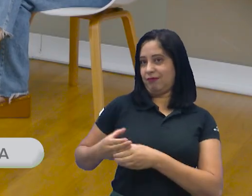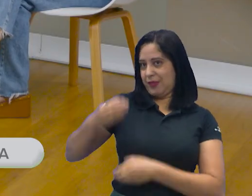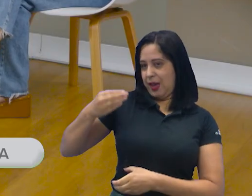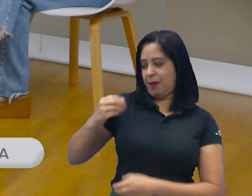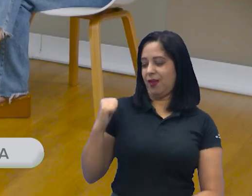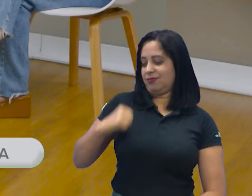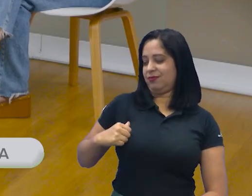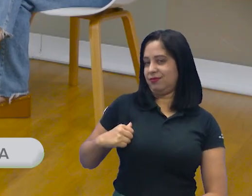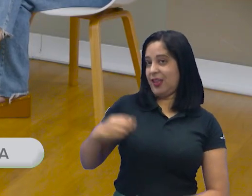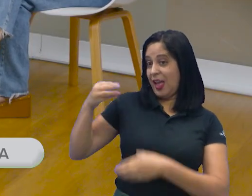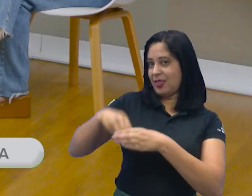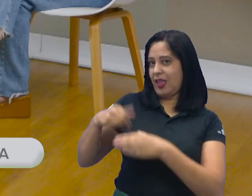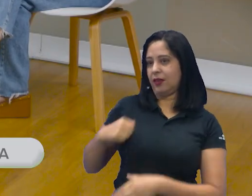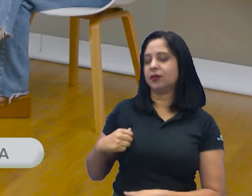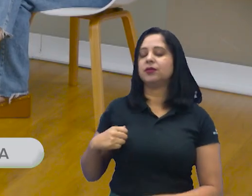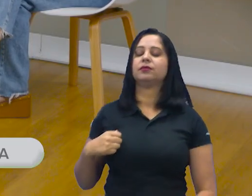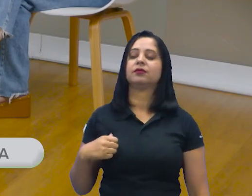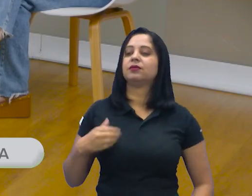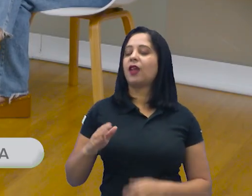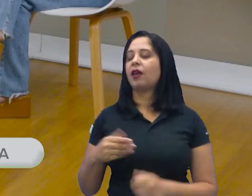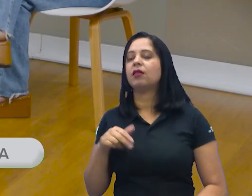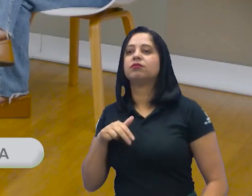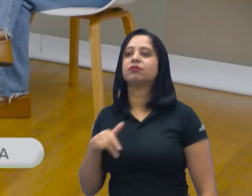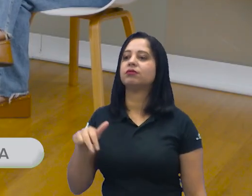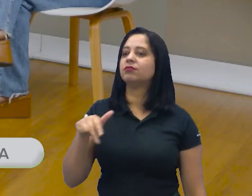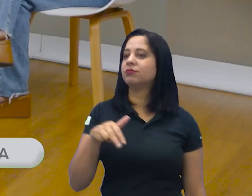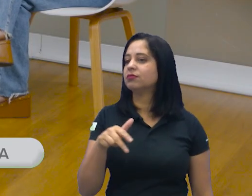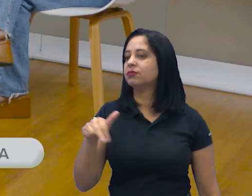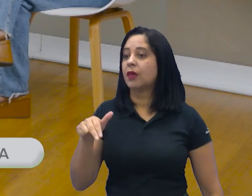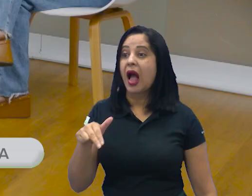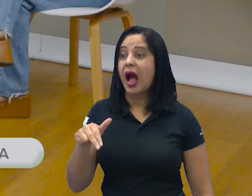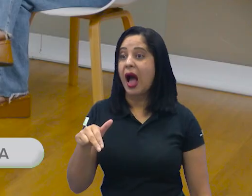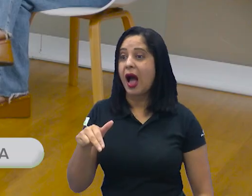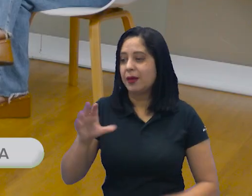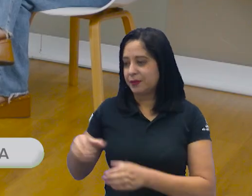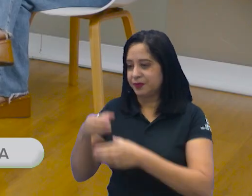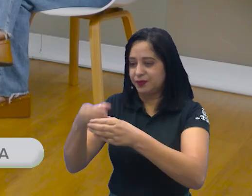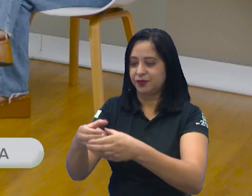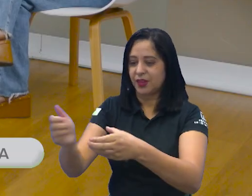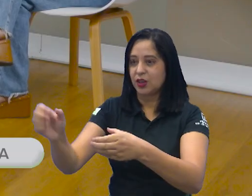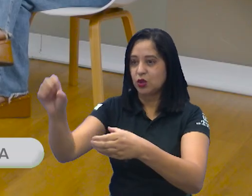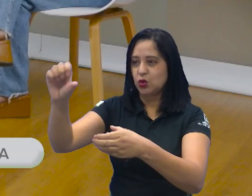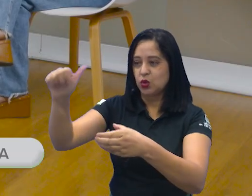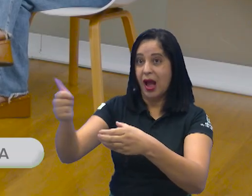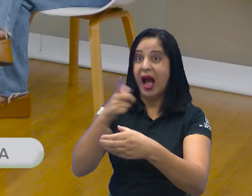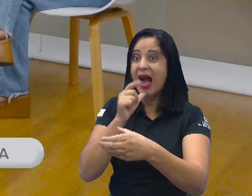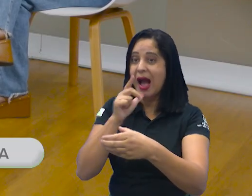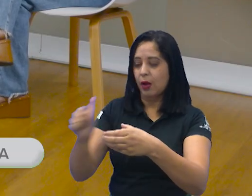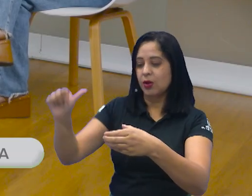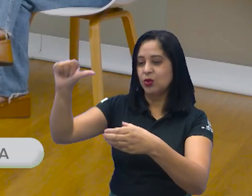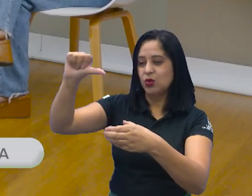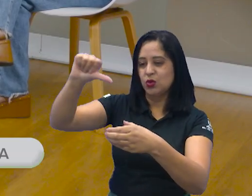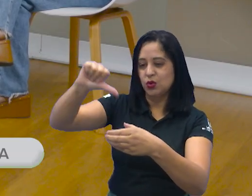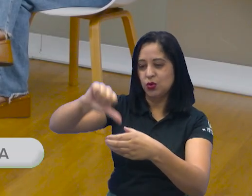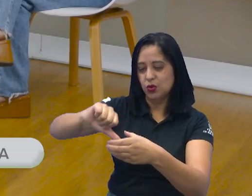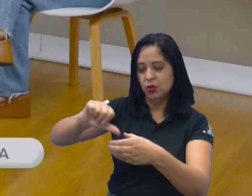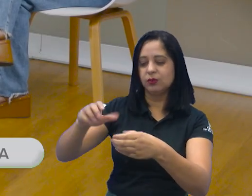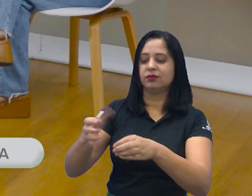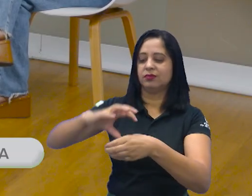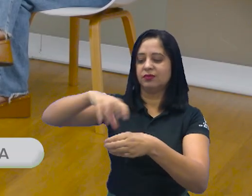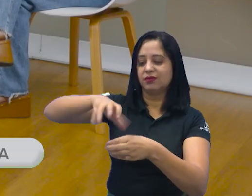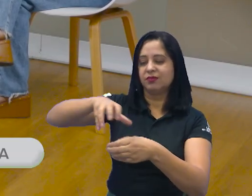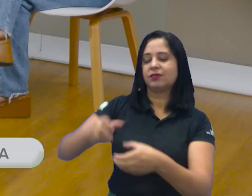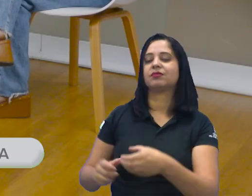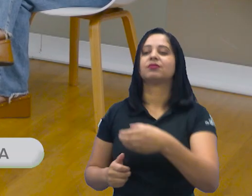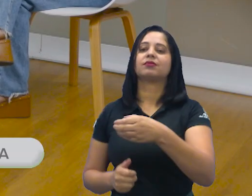você achar um bebedouro e preencher aquela água caso ela já tenha acabado, né? Do que Então, já que eu não estou com uma